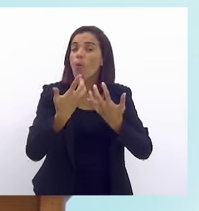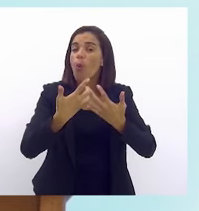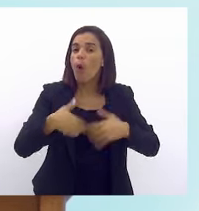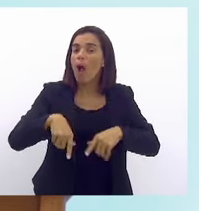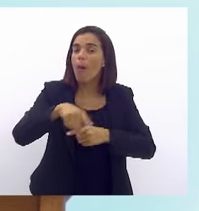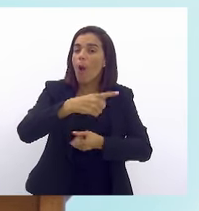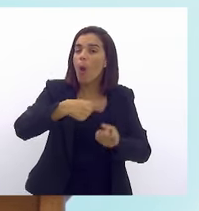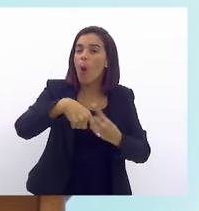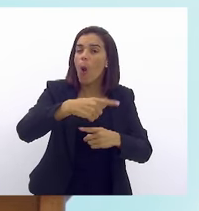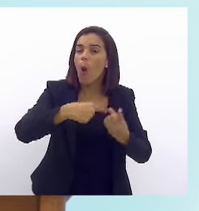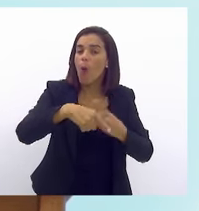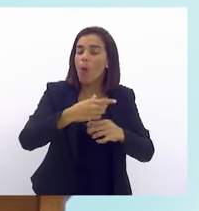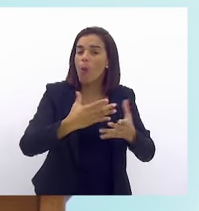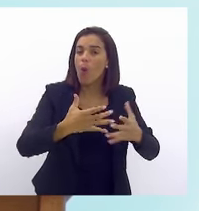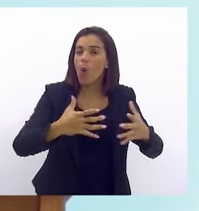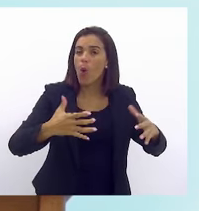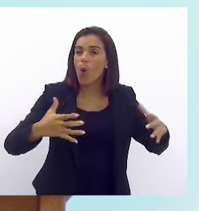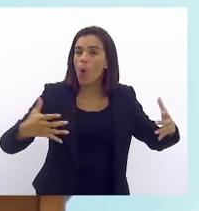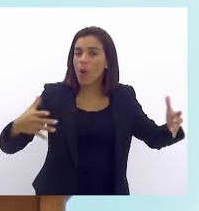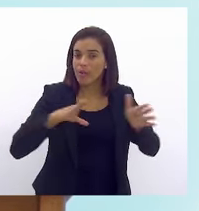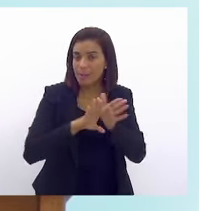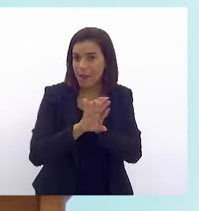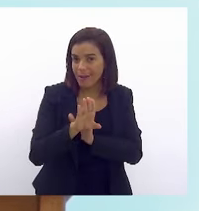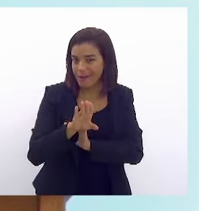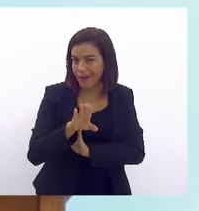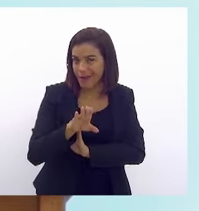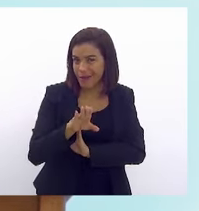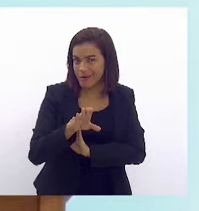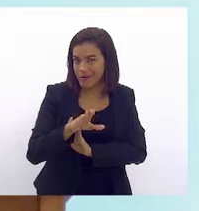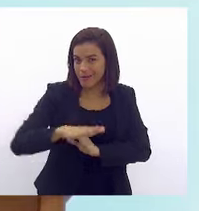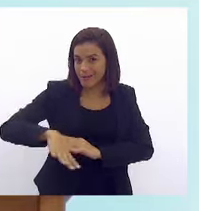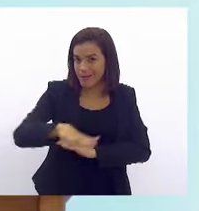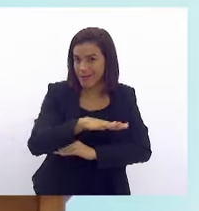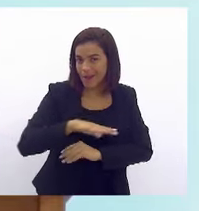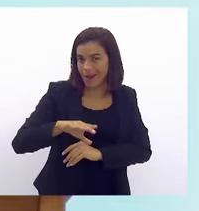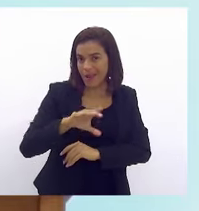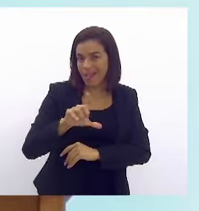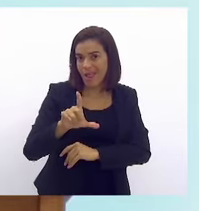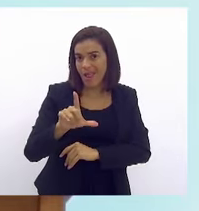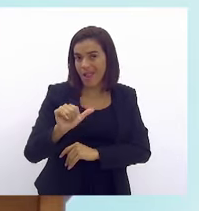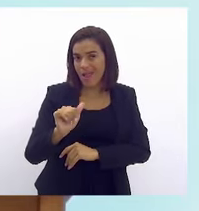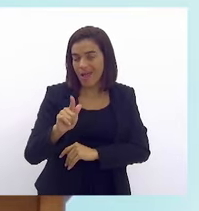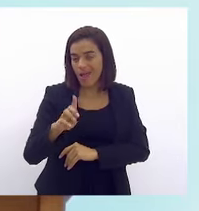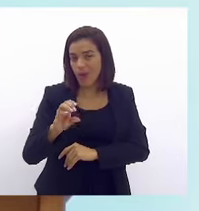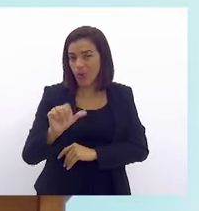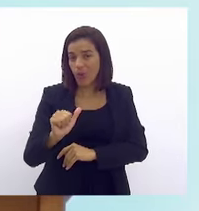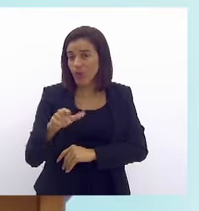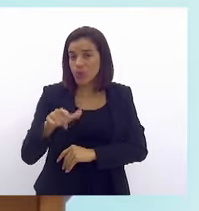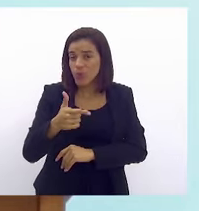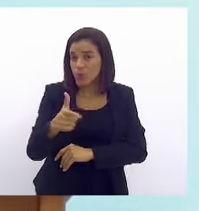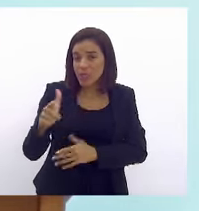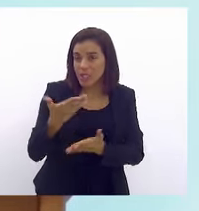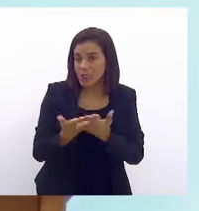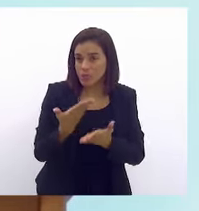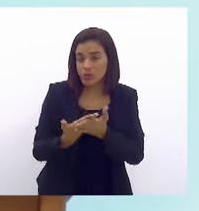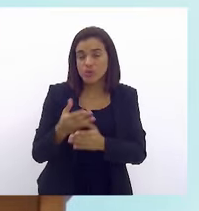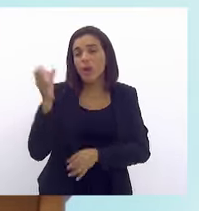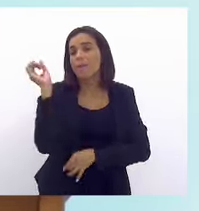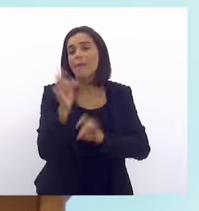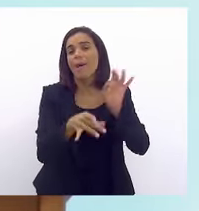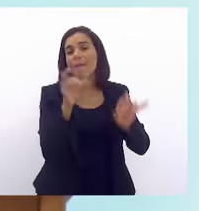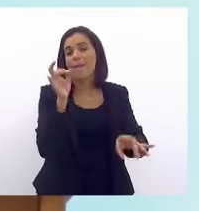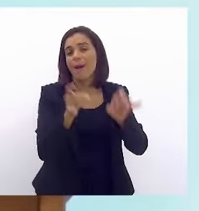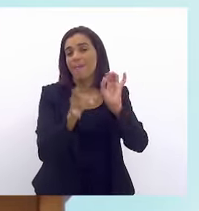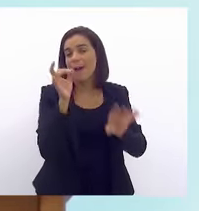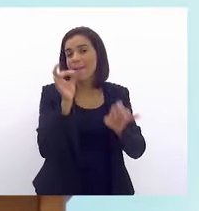dessas bactérias no nosso sistema lagunar, tá? Porque isso não foi estudado. Eles começaram a jogar as bactérias